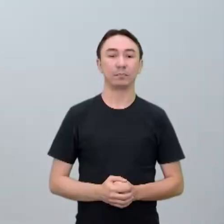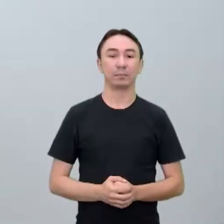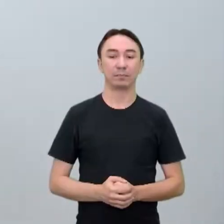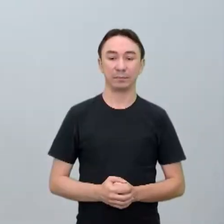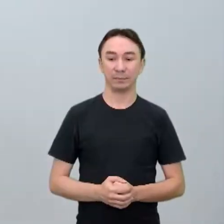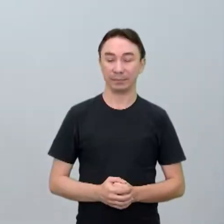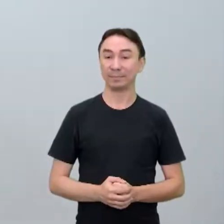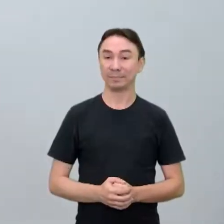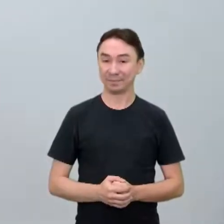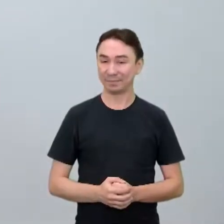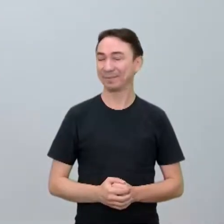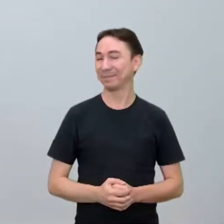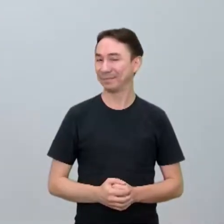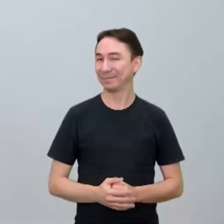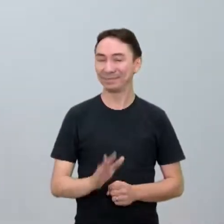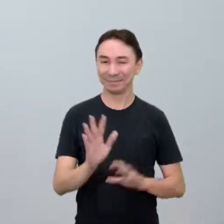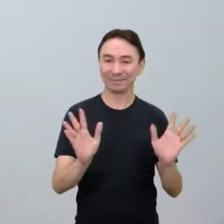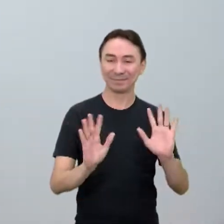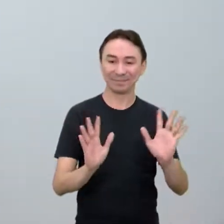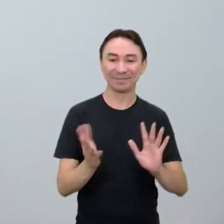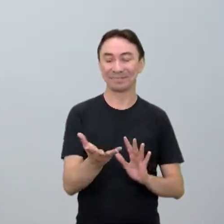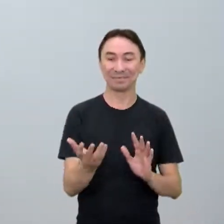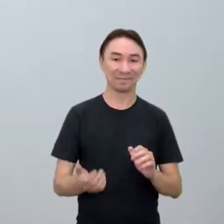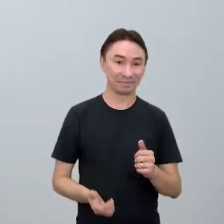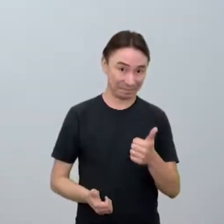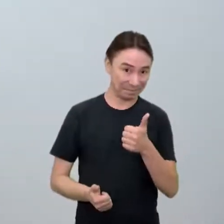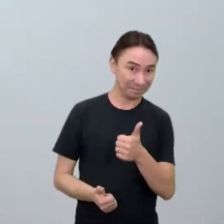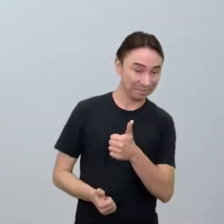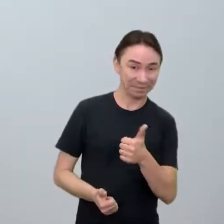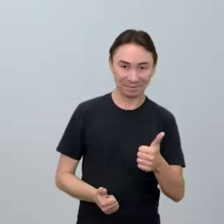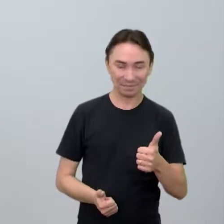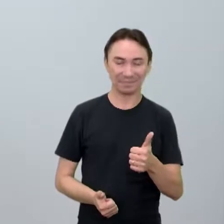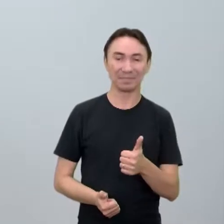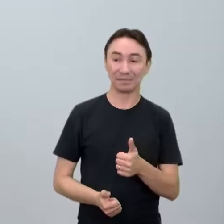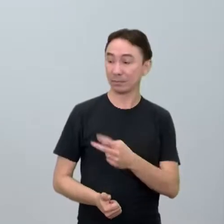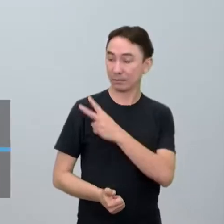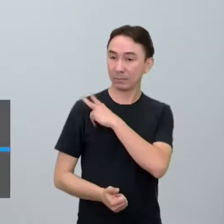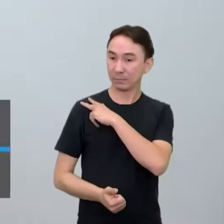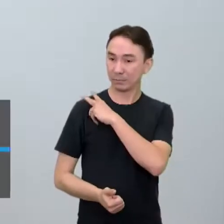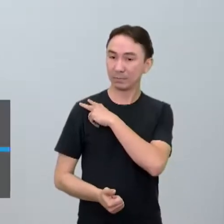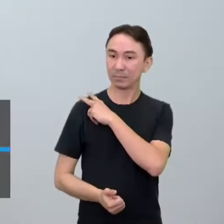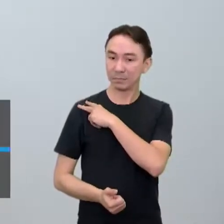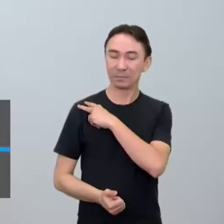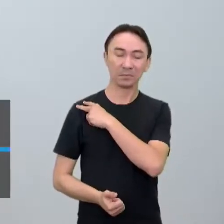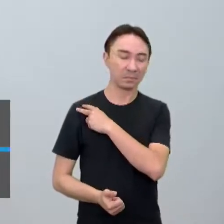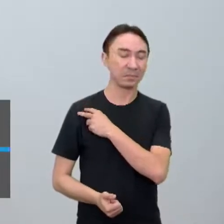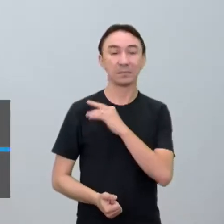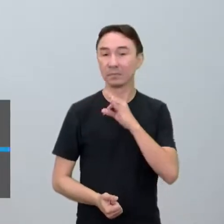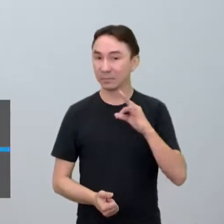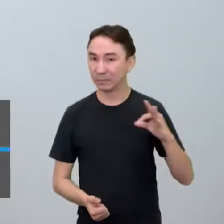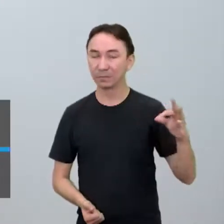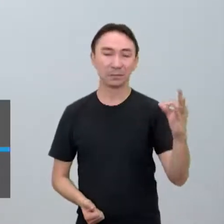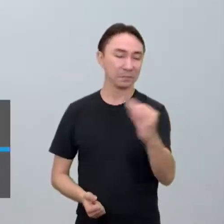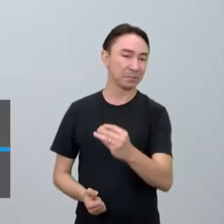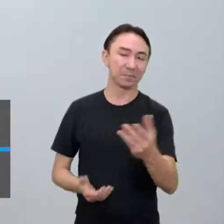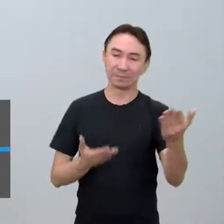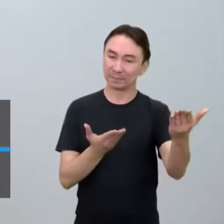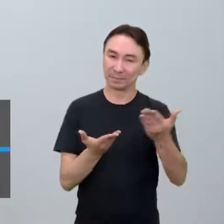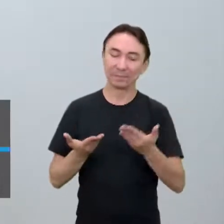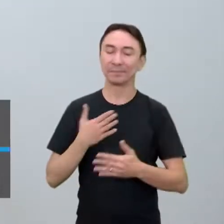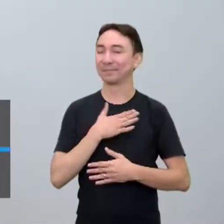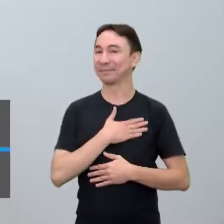E aí, galera, tudo bem? Segundo ano médio. Caras, sejam todos muito bem-vindos. A gente aqui